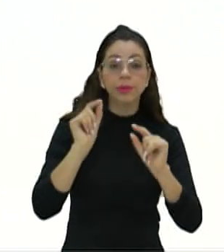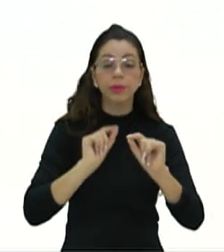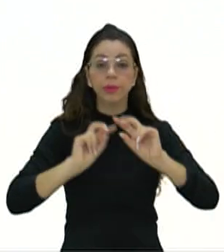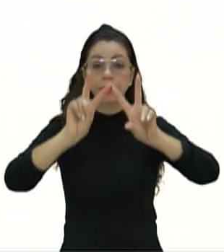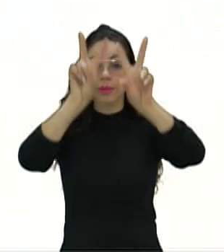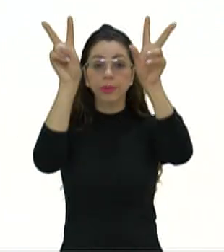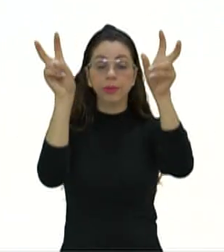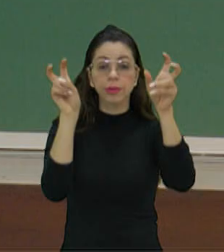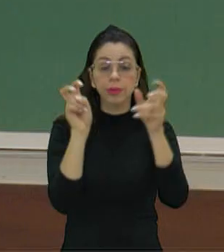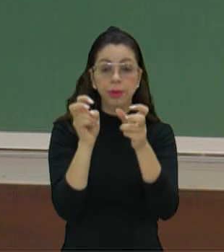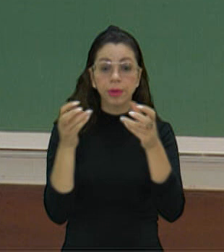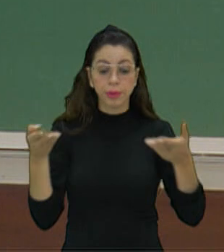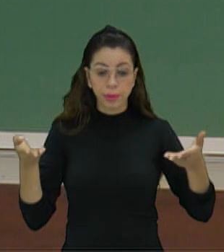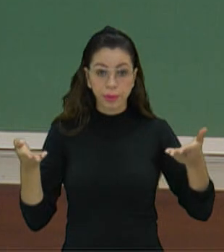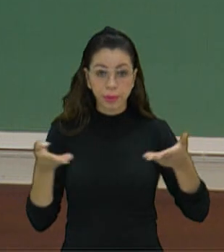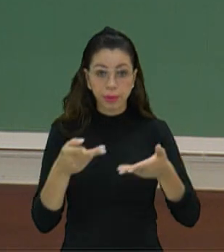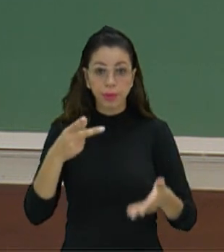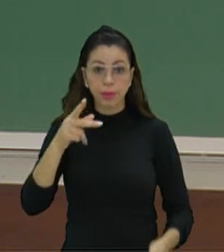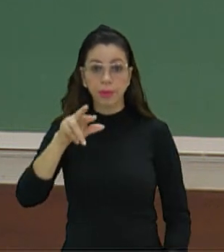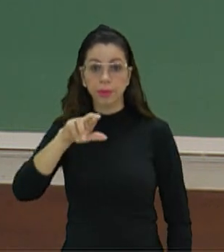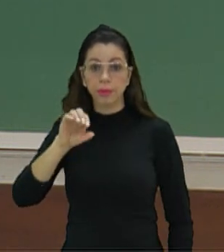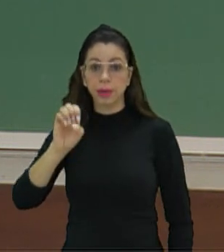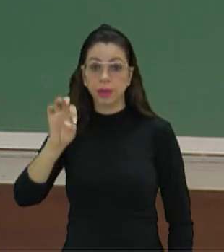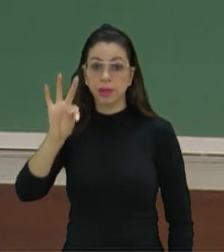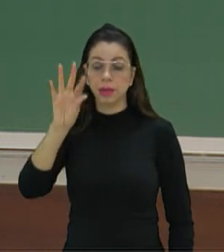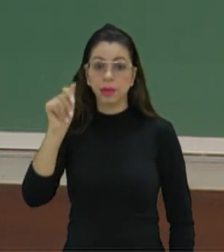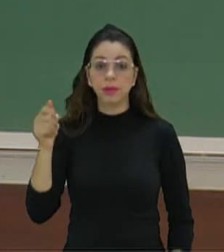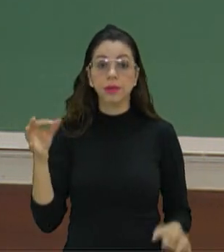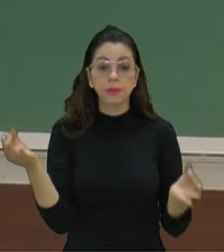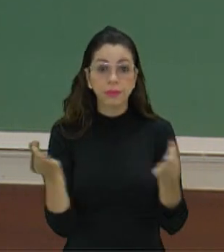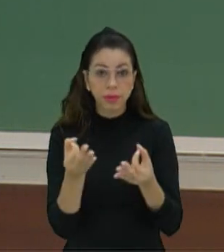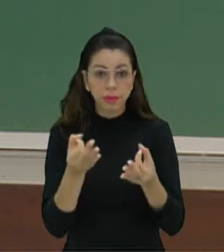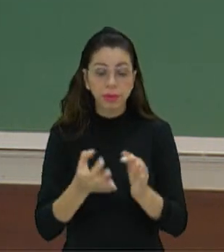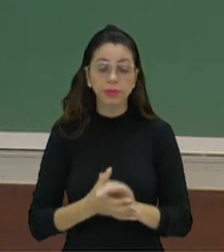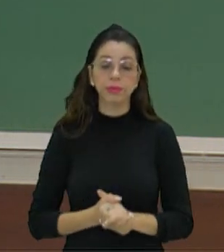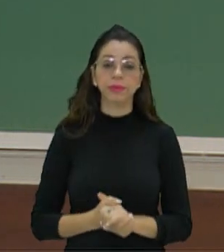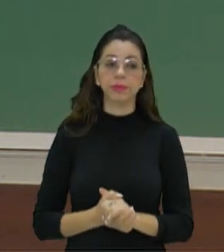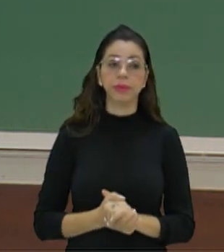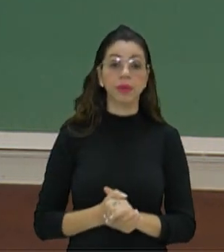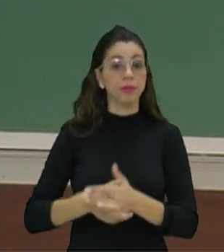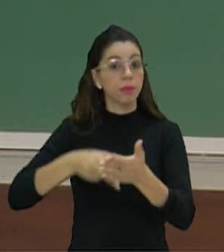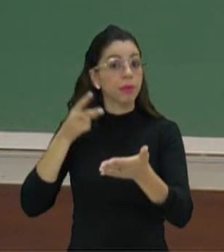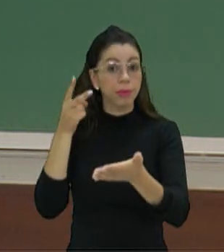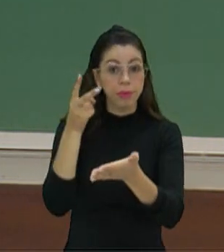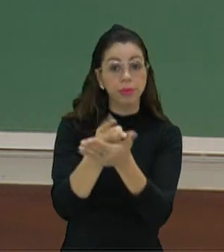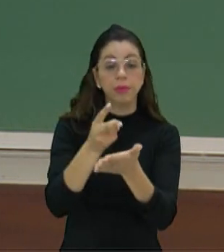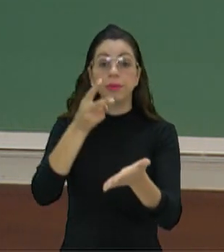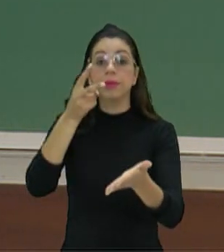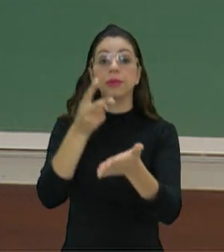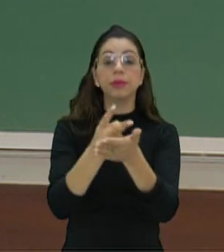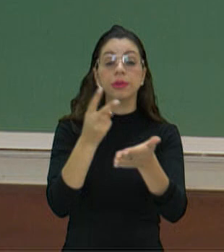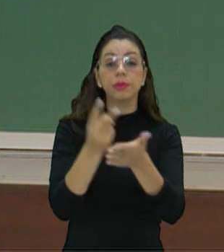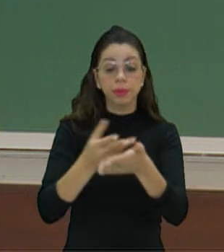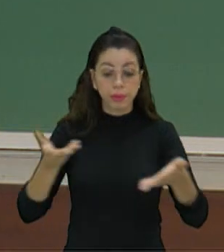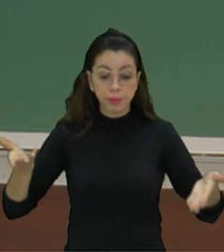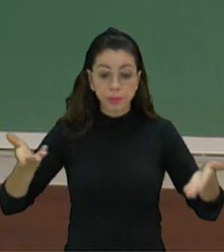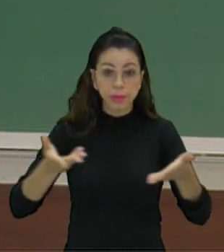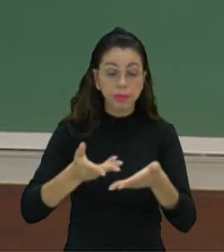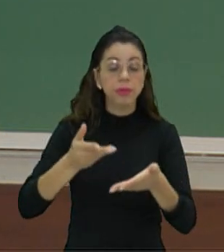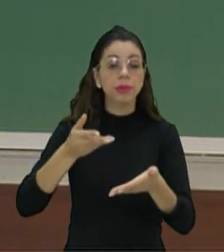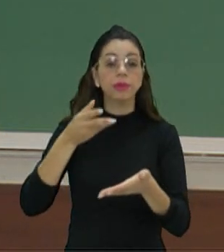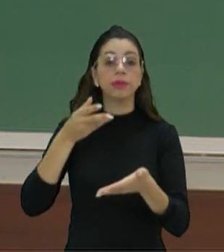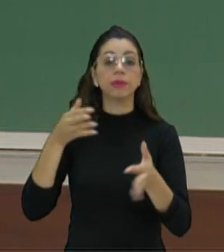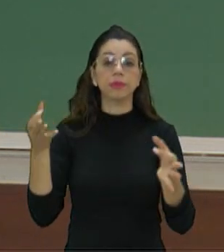o presente perfeito. E hoje, nós vamos continuar falando também sobre o presente perfeito. Tanto